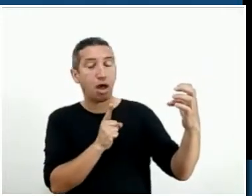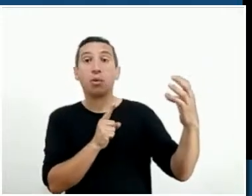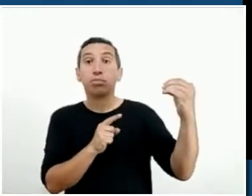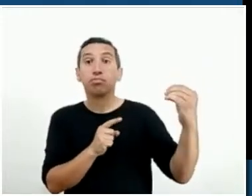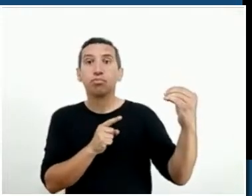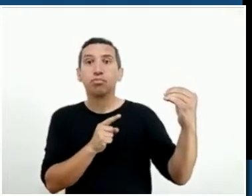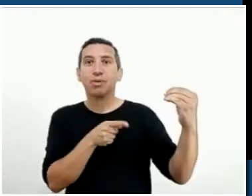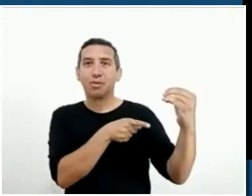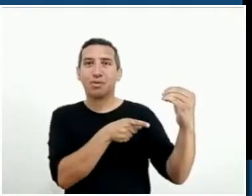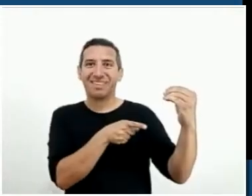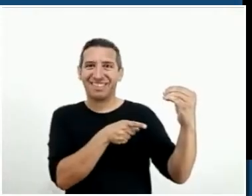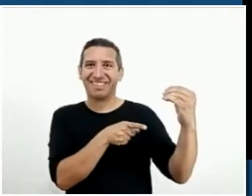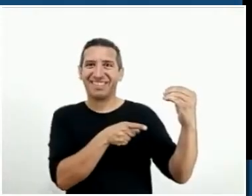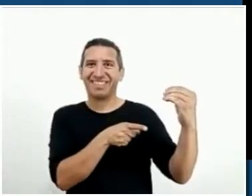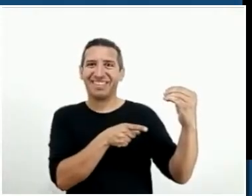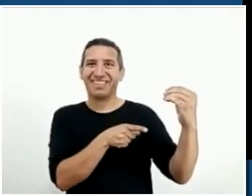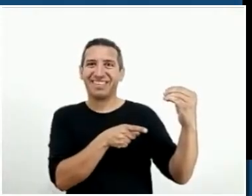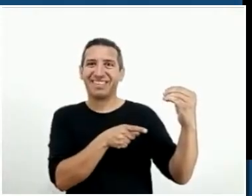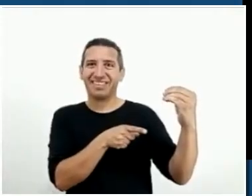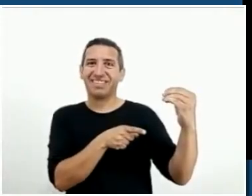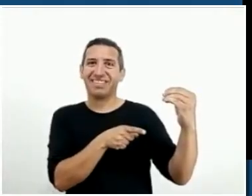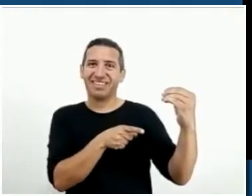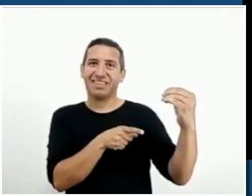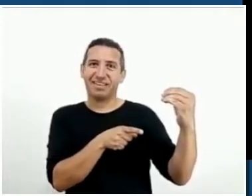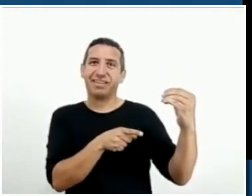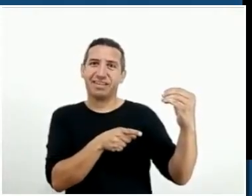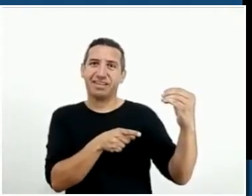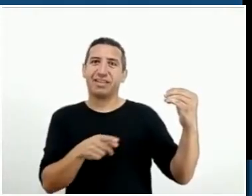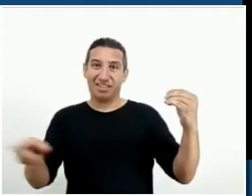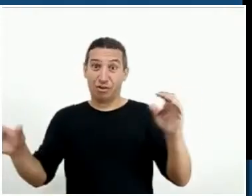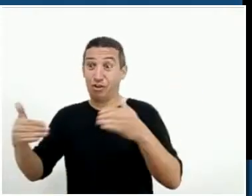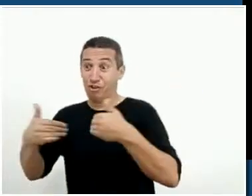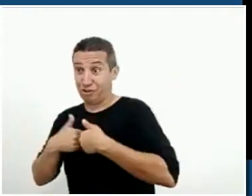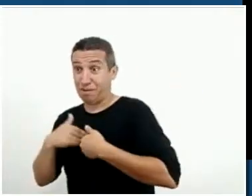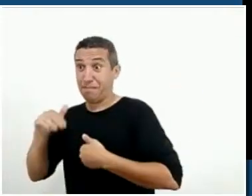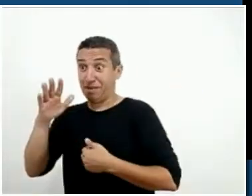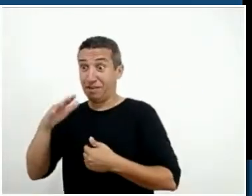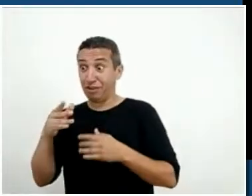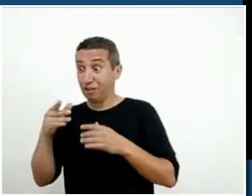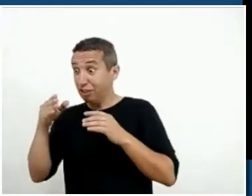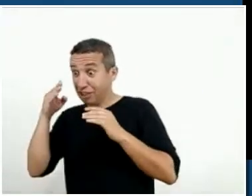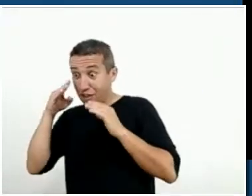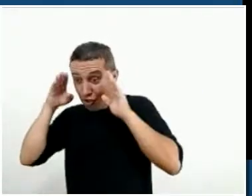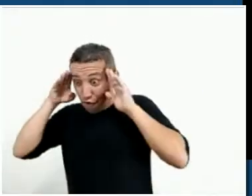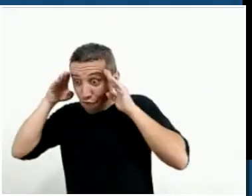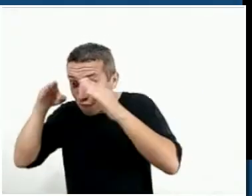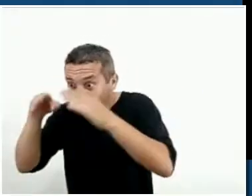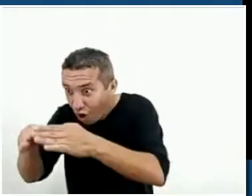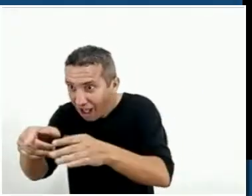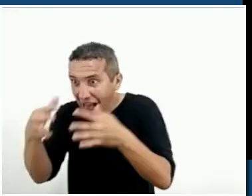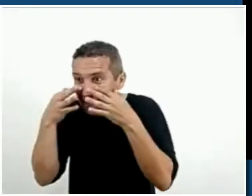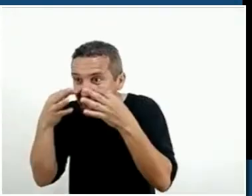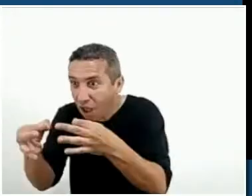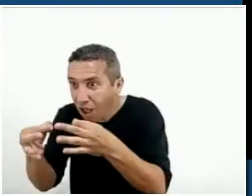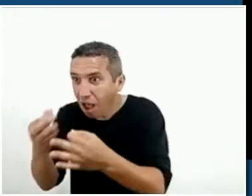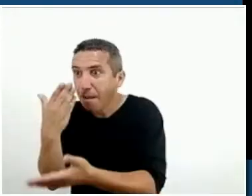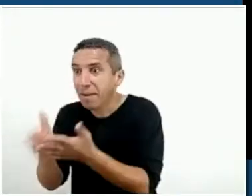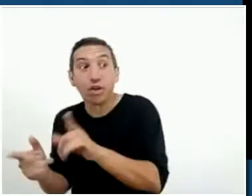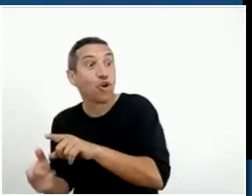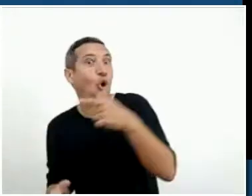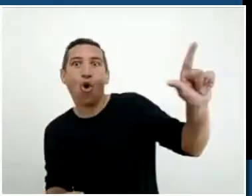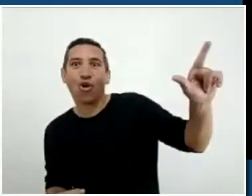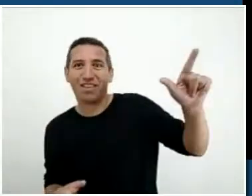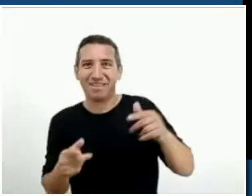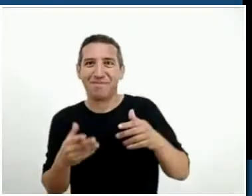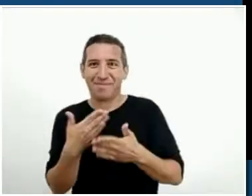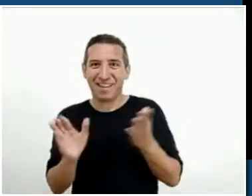Essa capacidade que às vezes é mais difícil no TEA, a hora que ele vai dividir a atenção, ele se perde. E a atenção sustentada no TDAH é